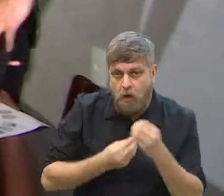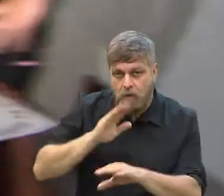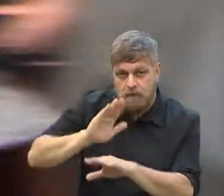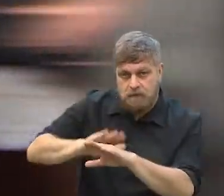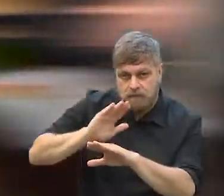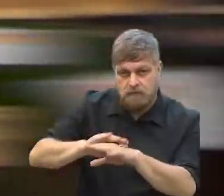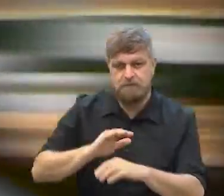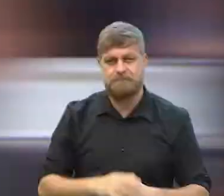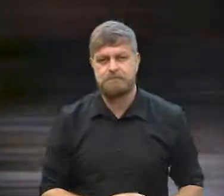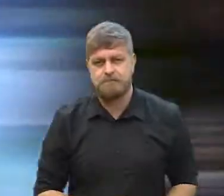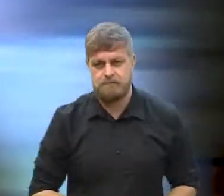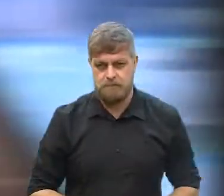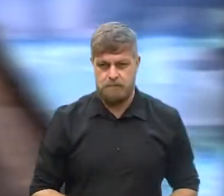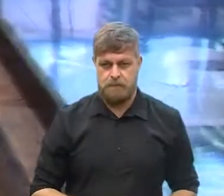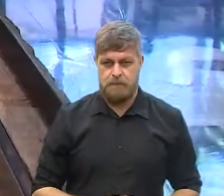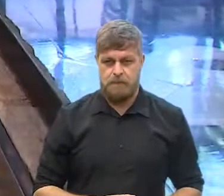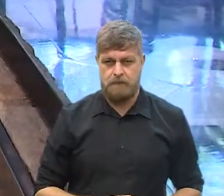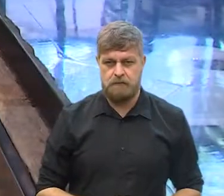preparo.